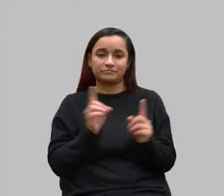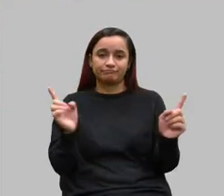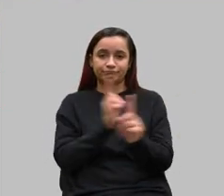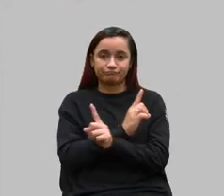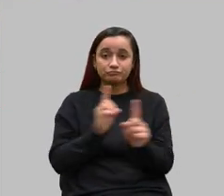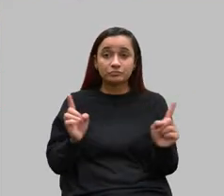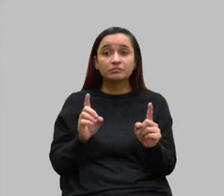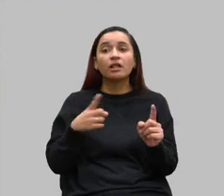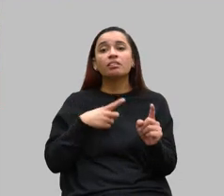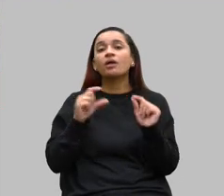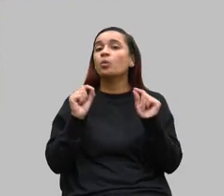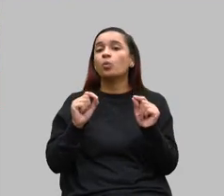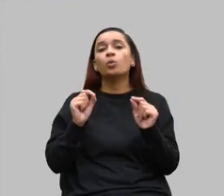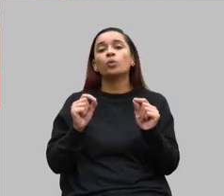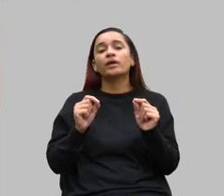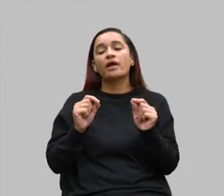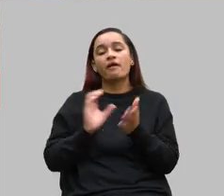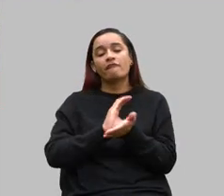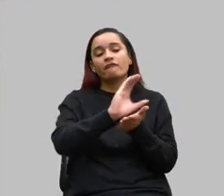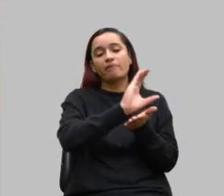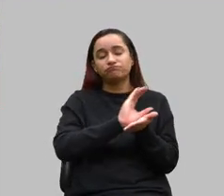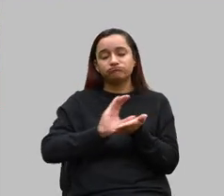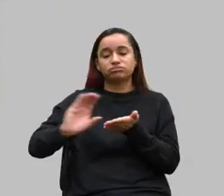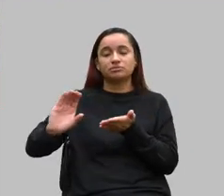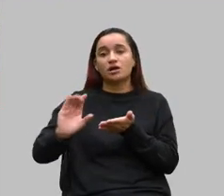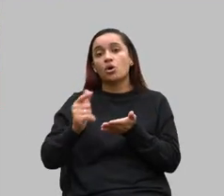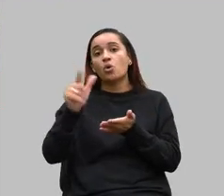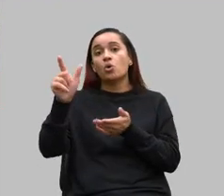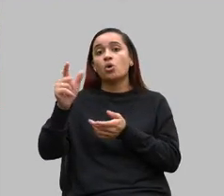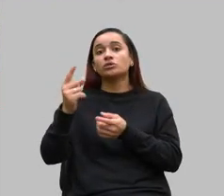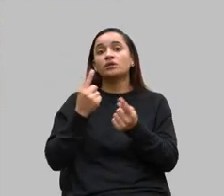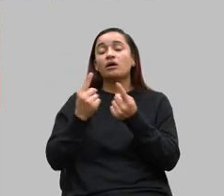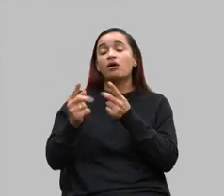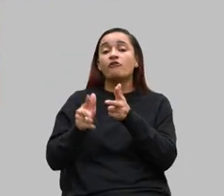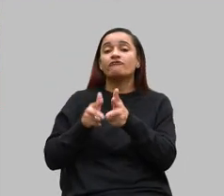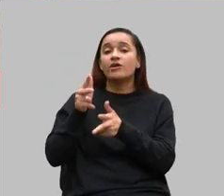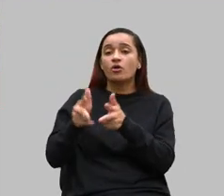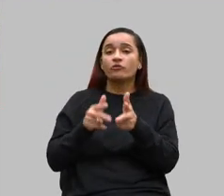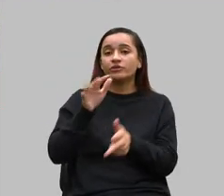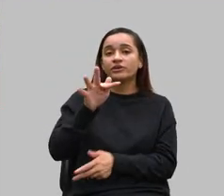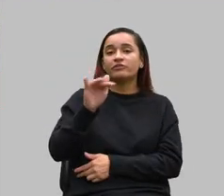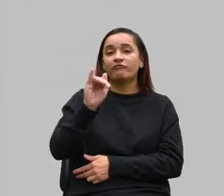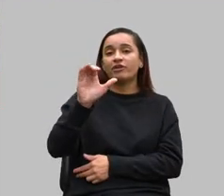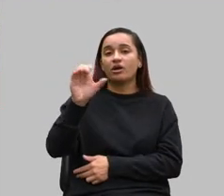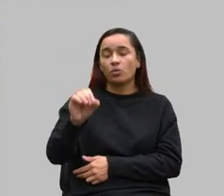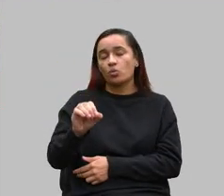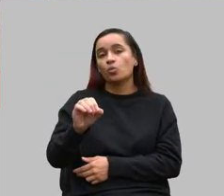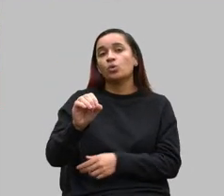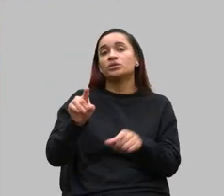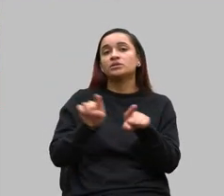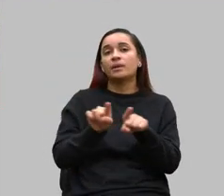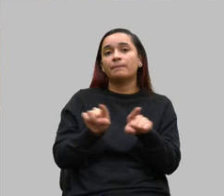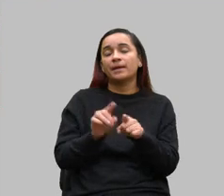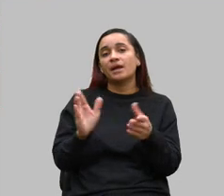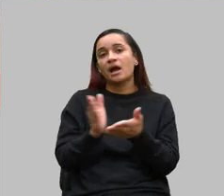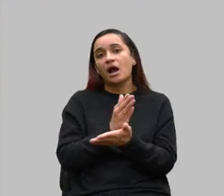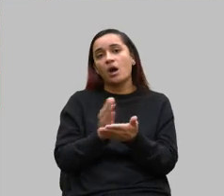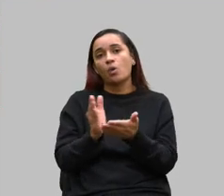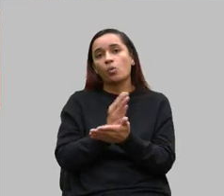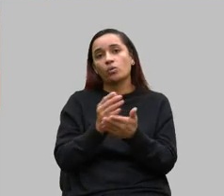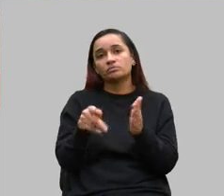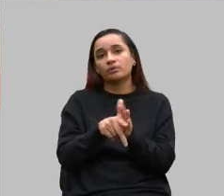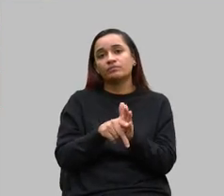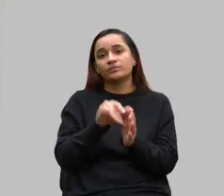verbas por investimento cruzado A Ferrovia fico e a alguns aspectos da da superestrutura